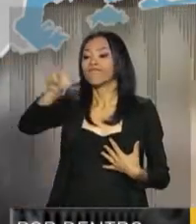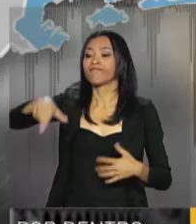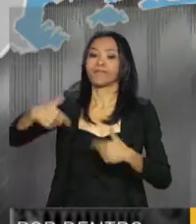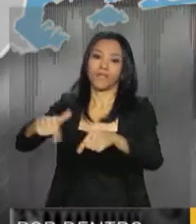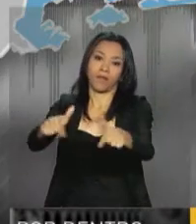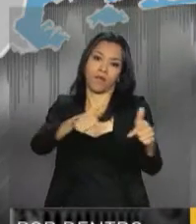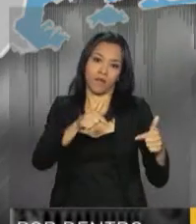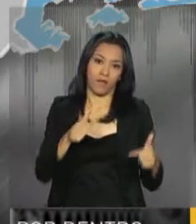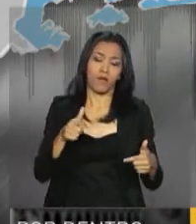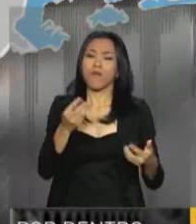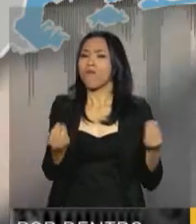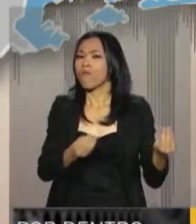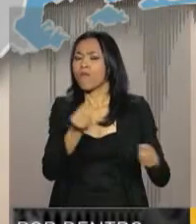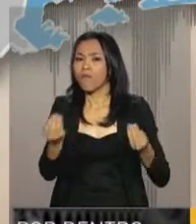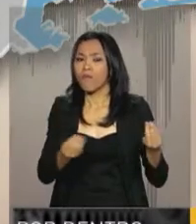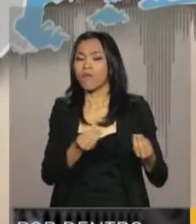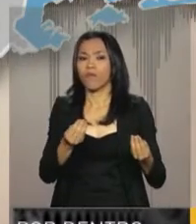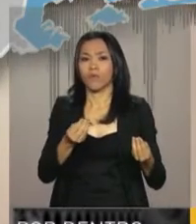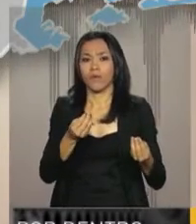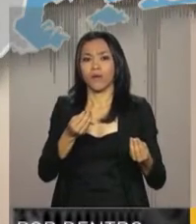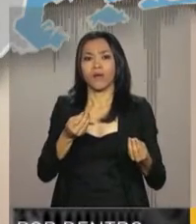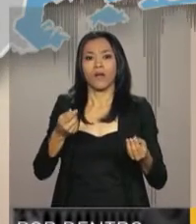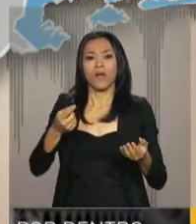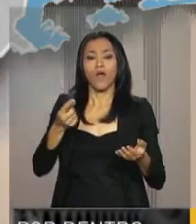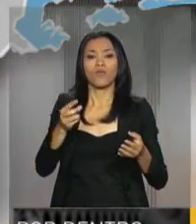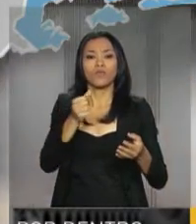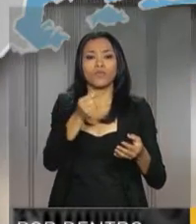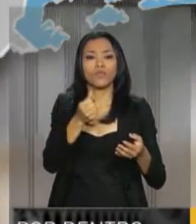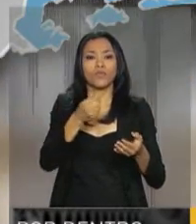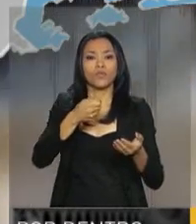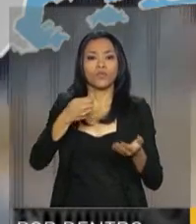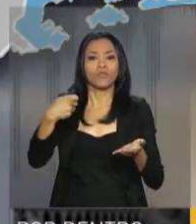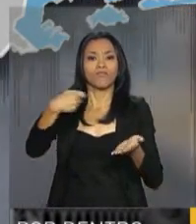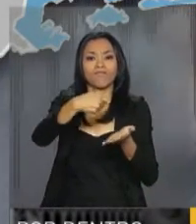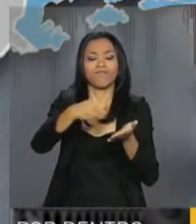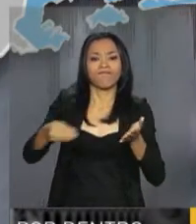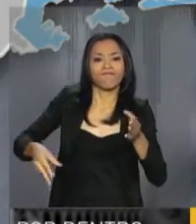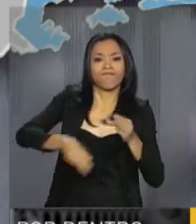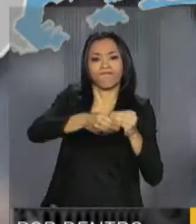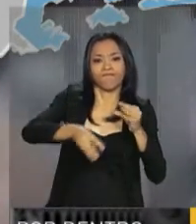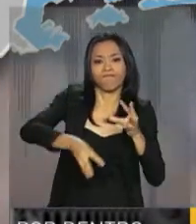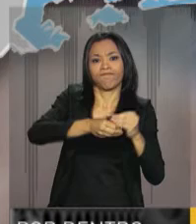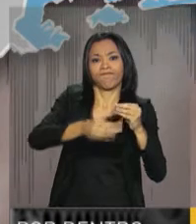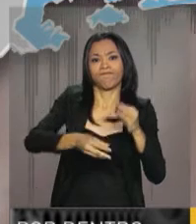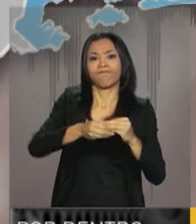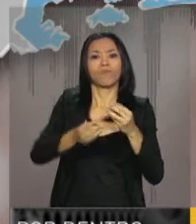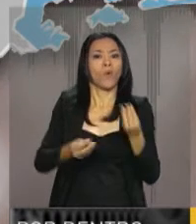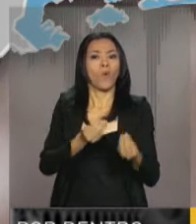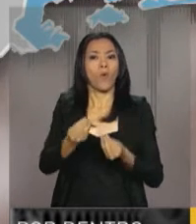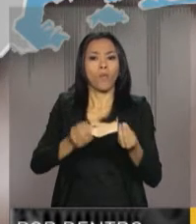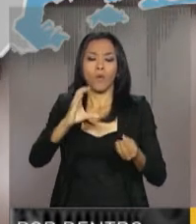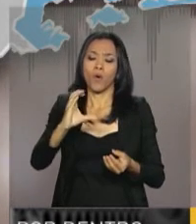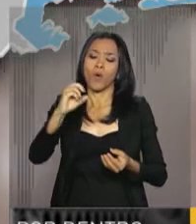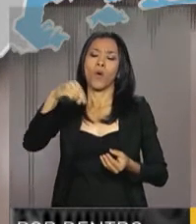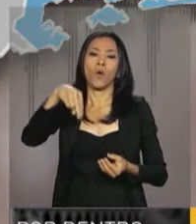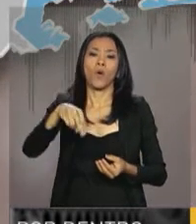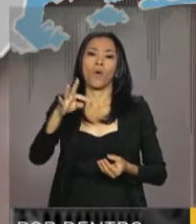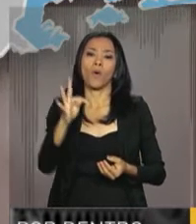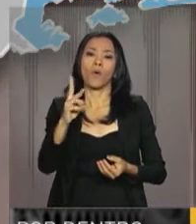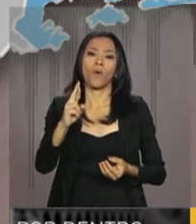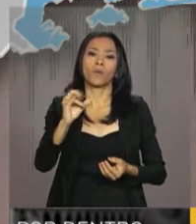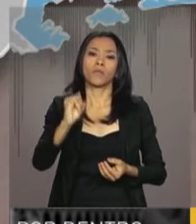ficar a contribuição do trabalhador e também do empregador na nos contratos de trabalhos